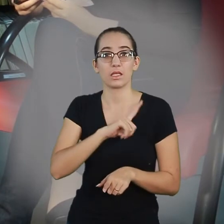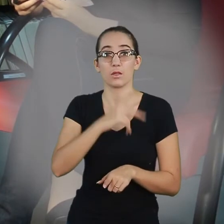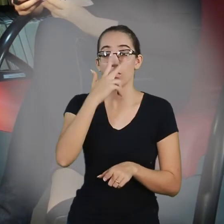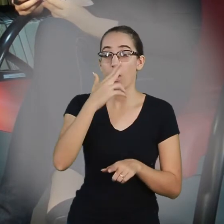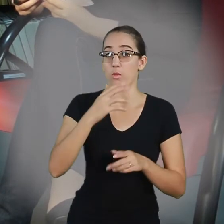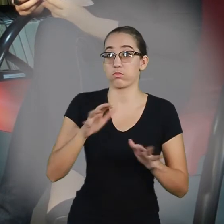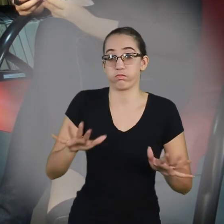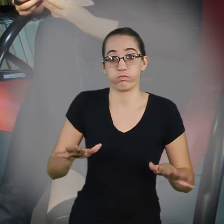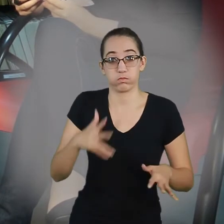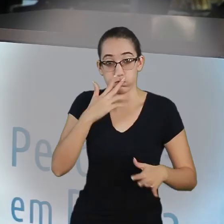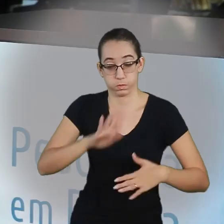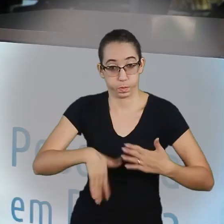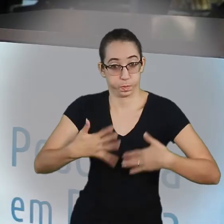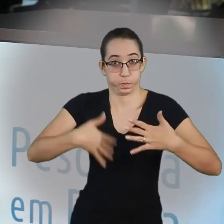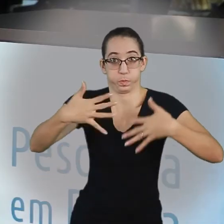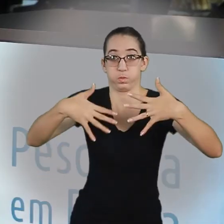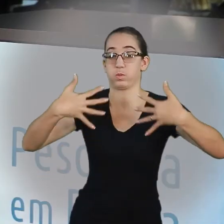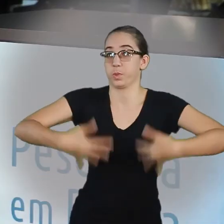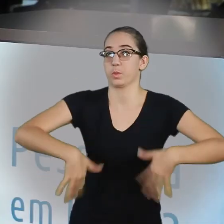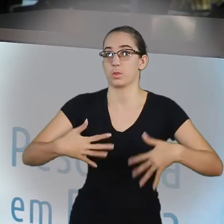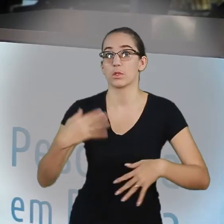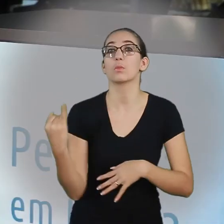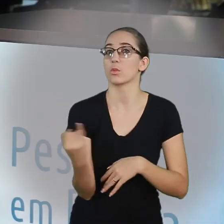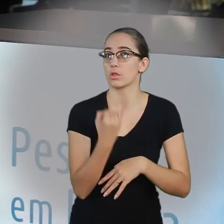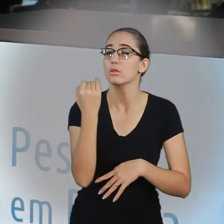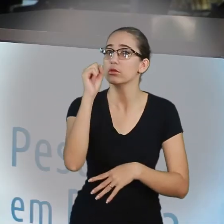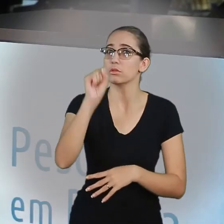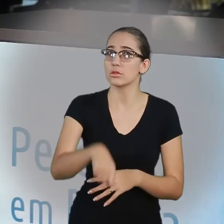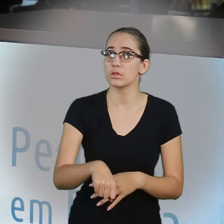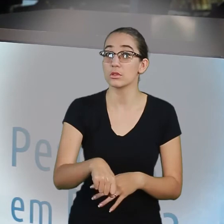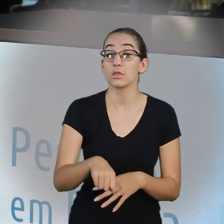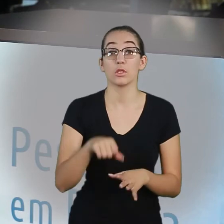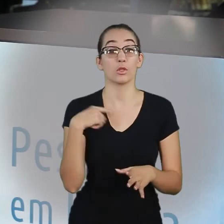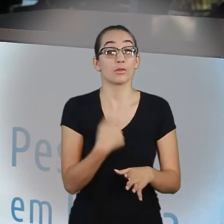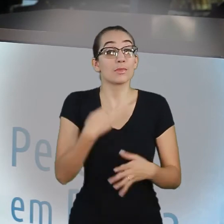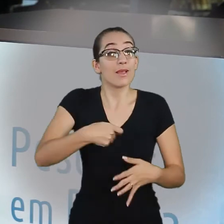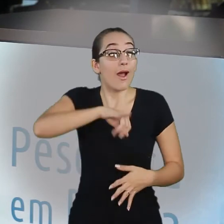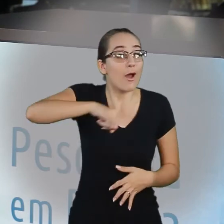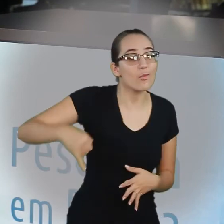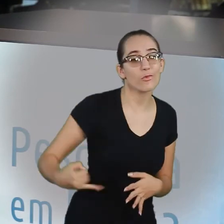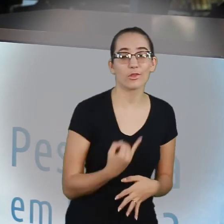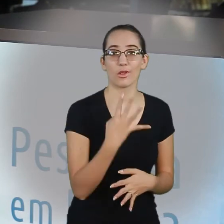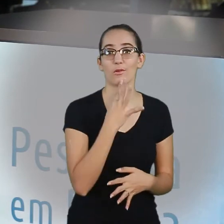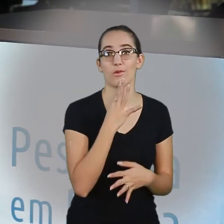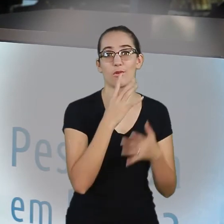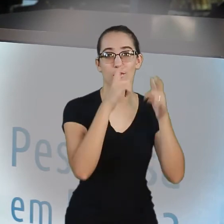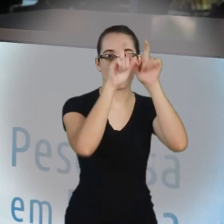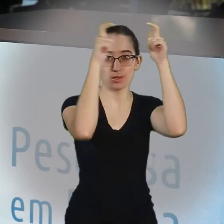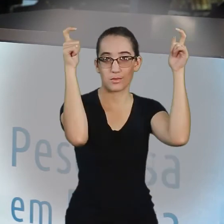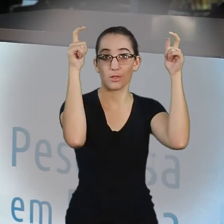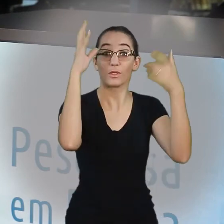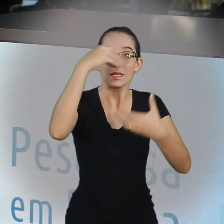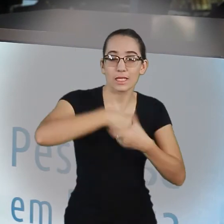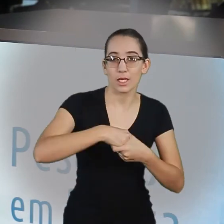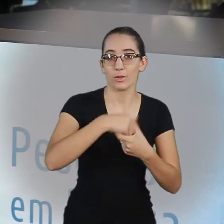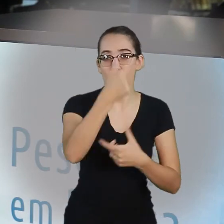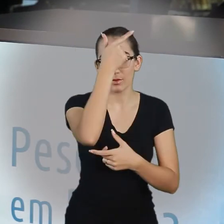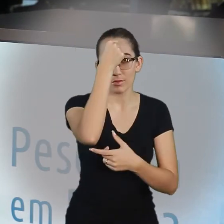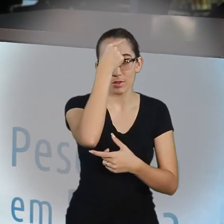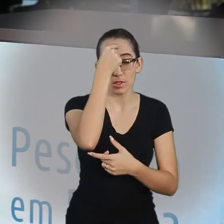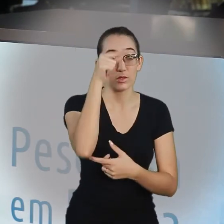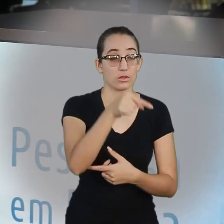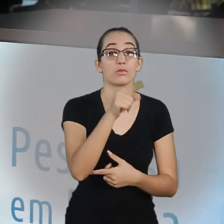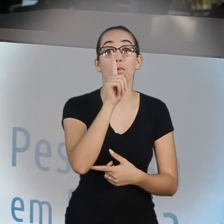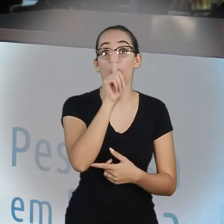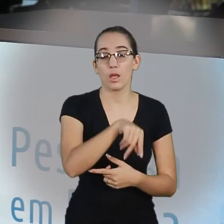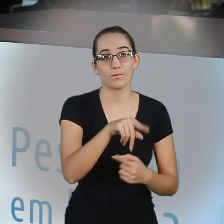potenciais muito significativos. E aproveitando o conhecimento que nós temos na nossa universidade, que são insumos vitais para a economia